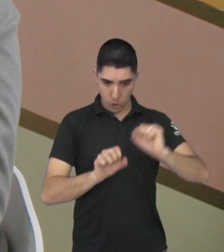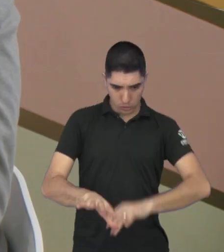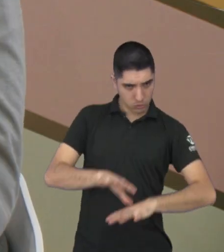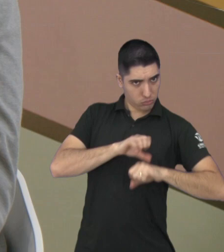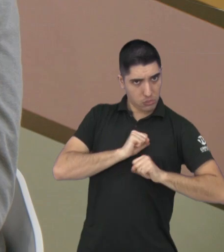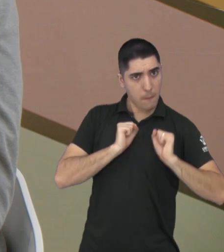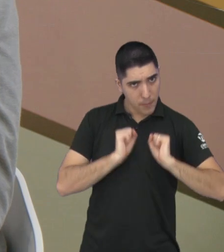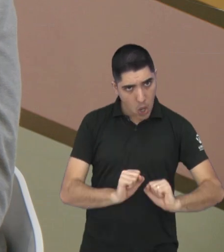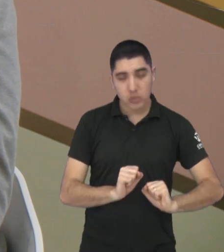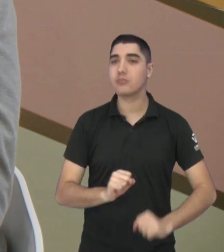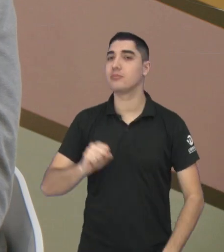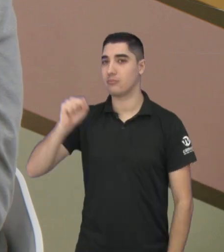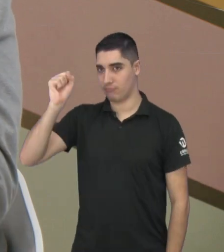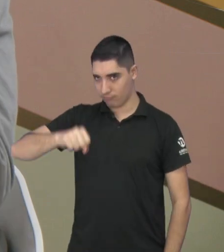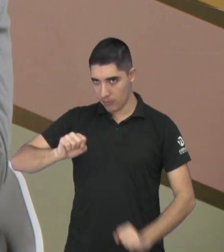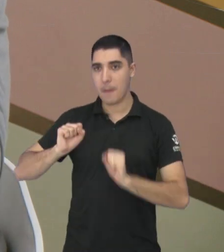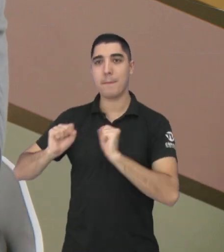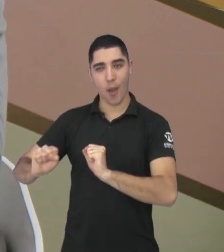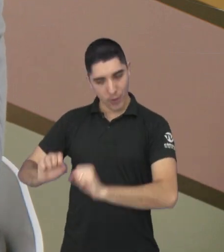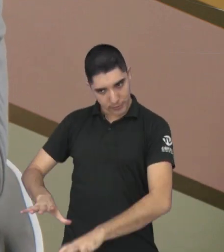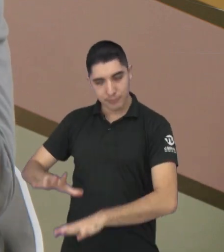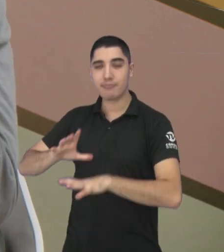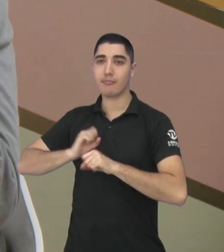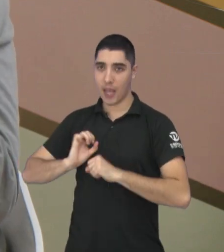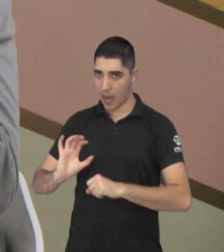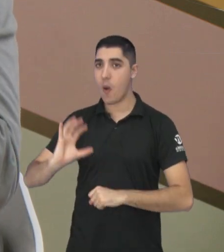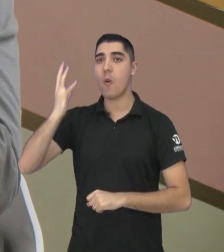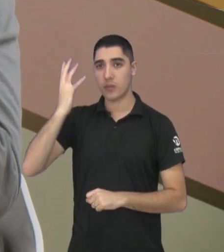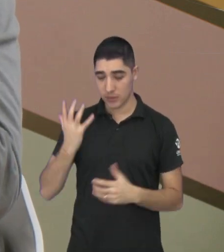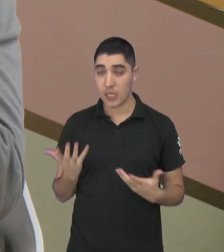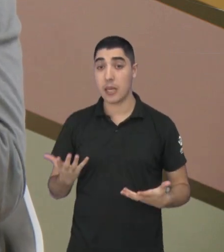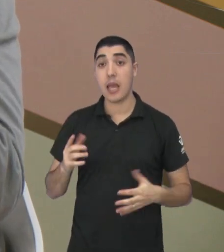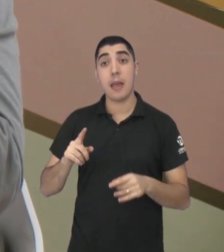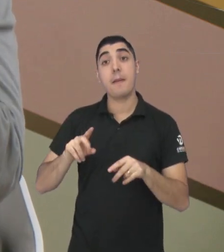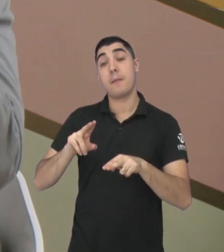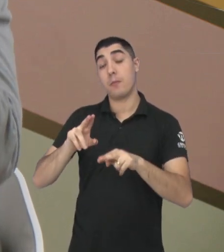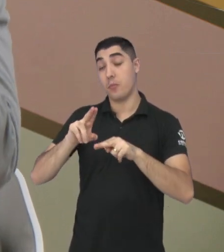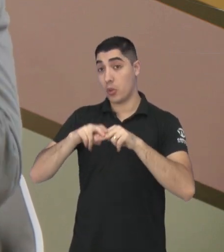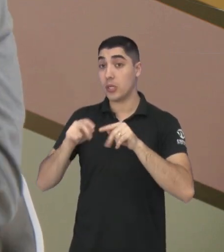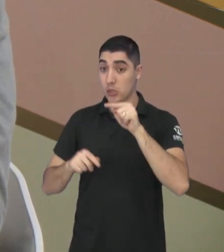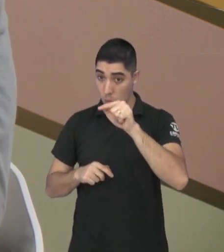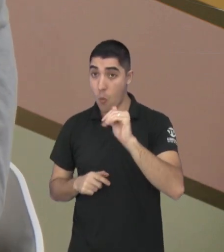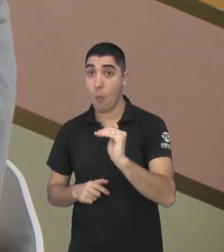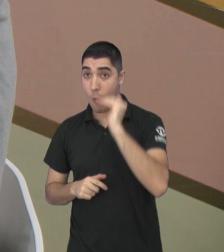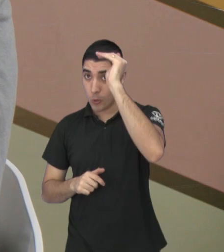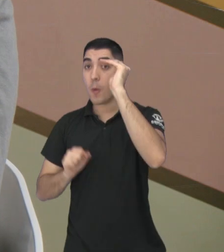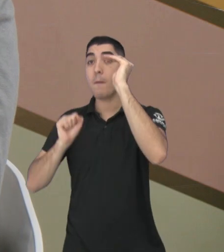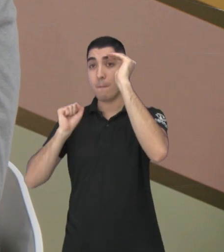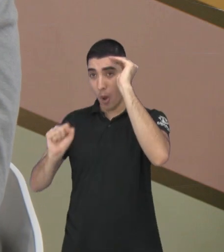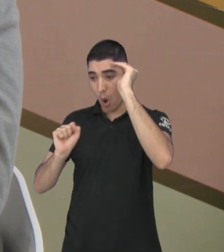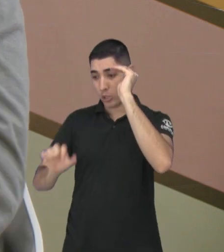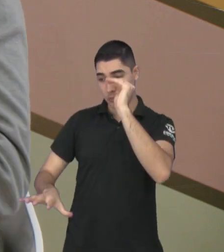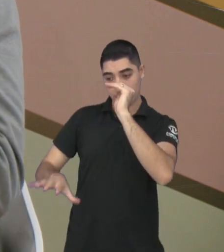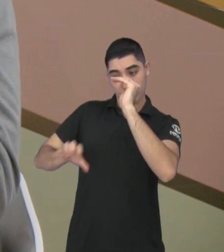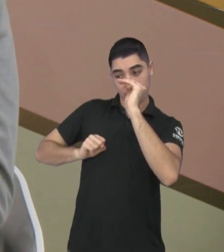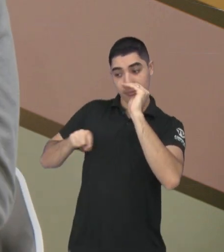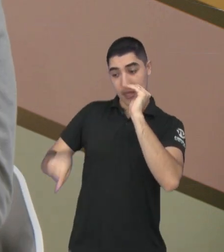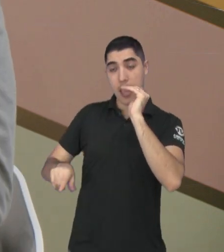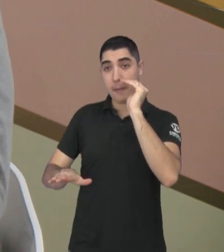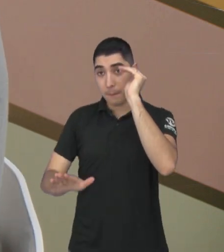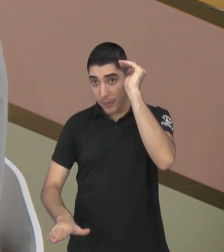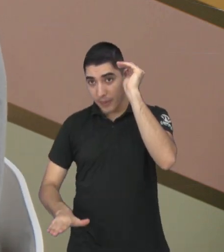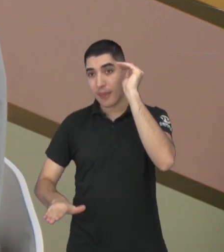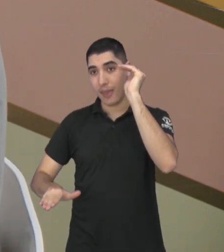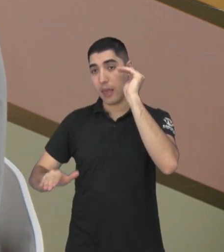adulto, pela resposta imunológica ser mais elaborada, o adulto adulto pode ter situações